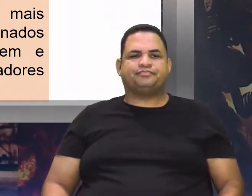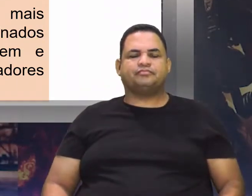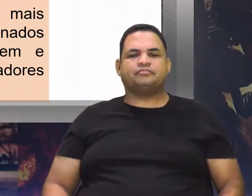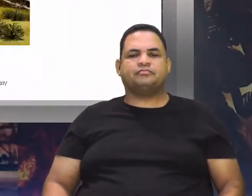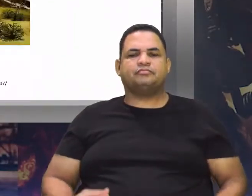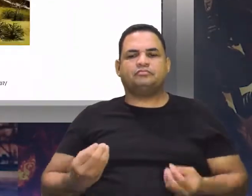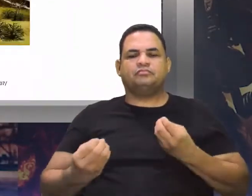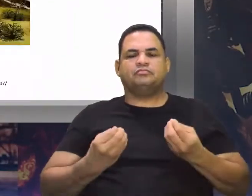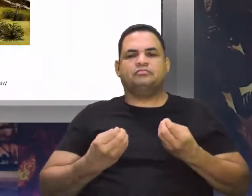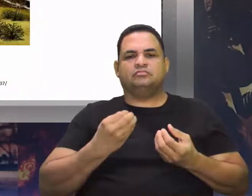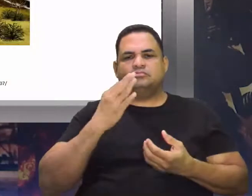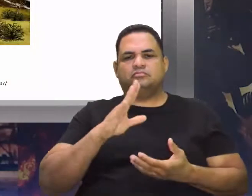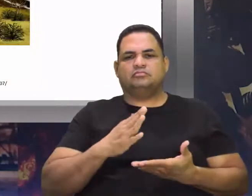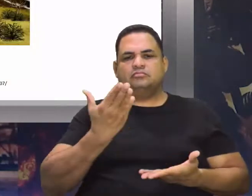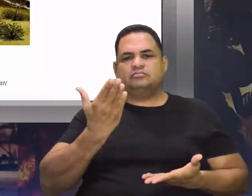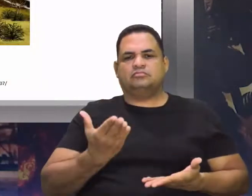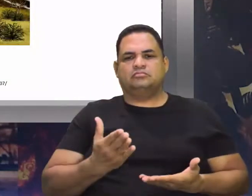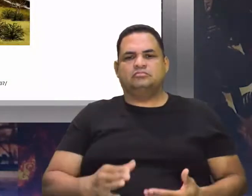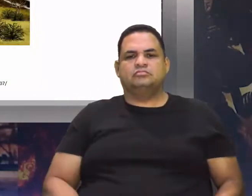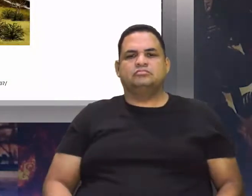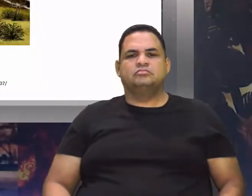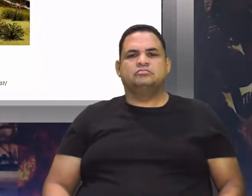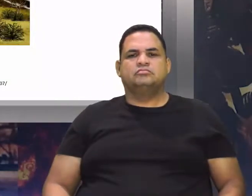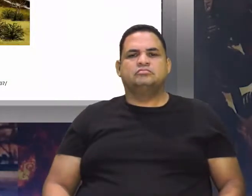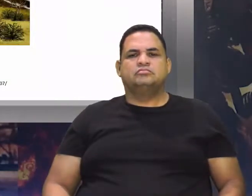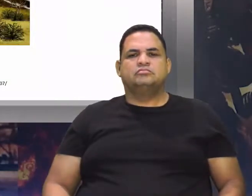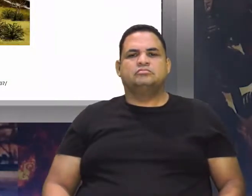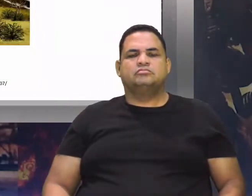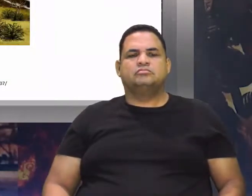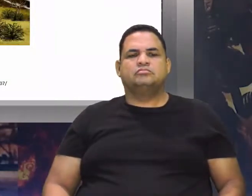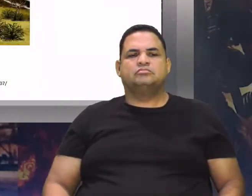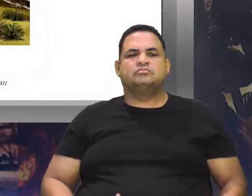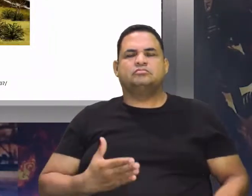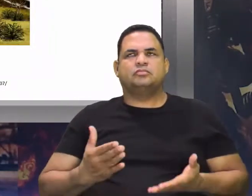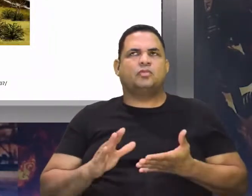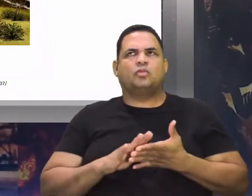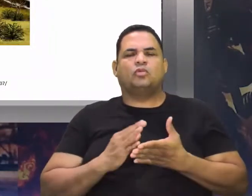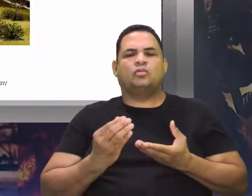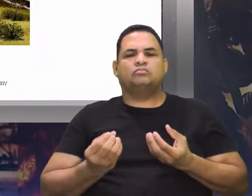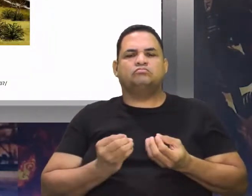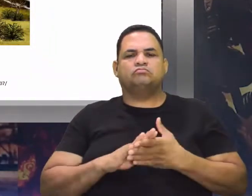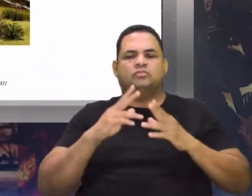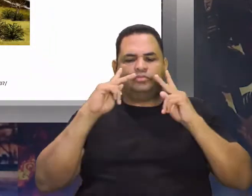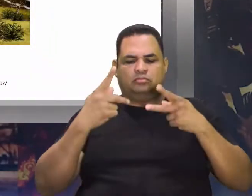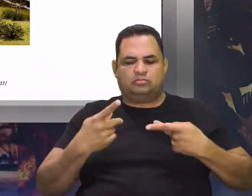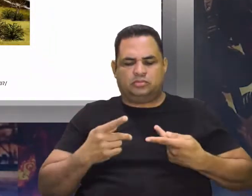Olha aí como Darwin coloca essa questão. E como essa humanidade surgiu?